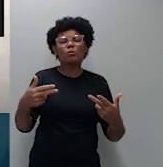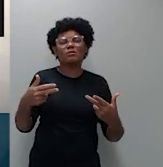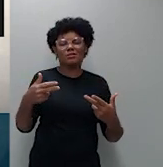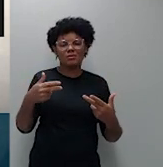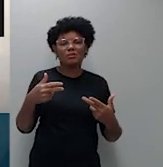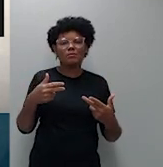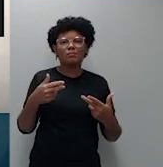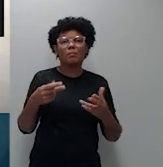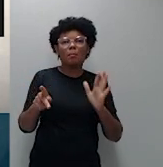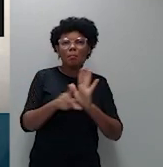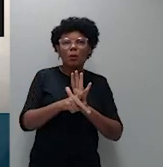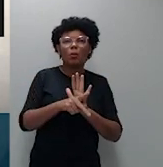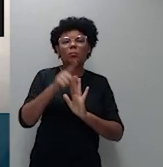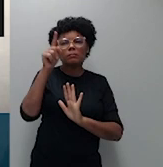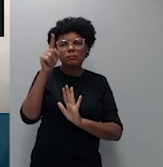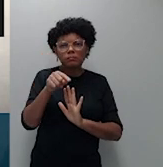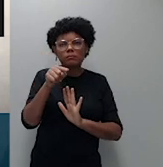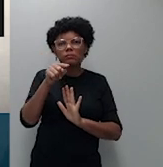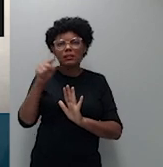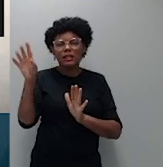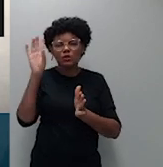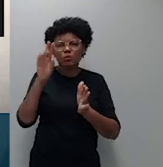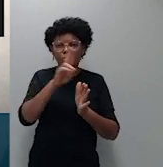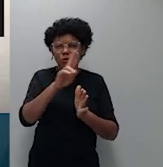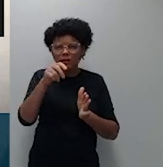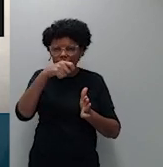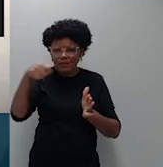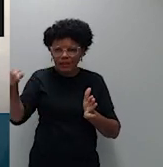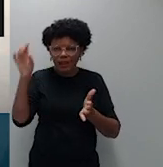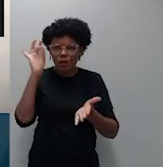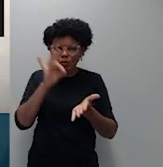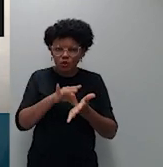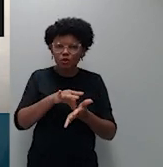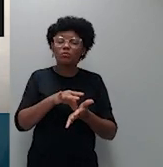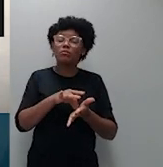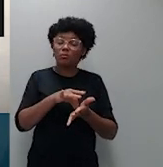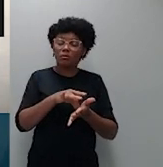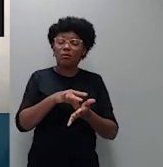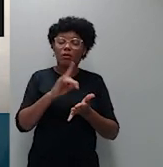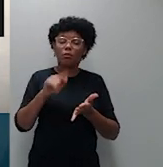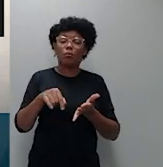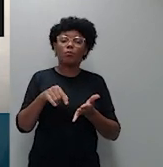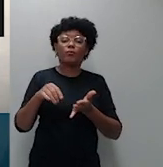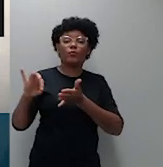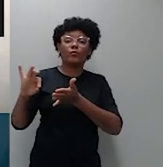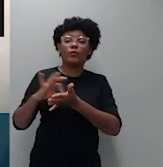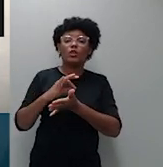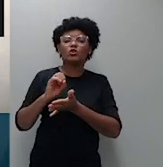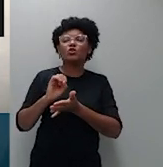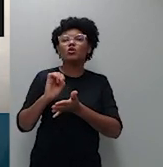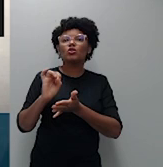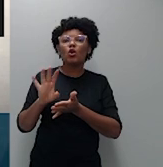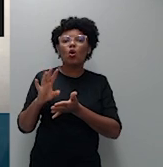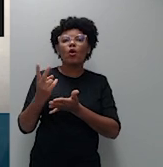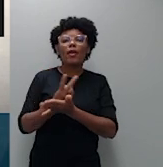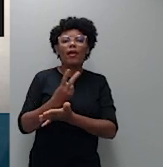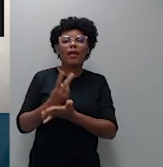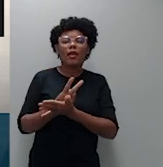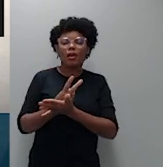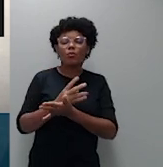em sua grafia original excetuando-se naturalmente os casos de erro erro